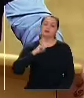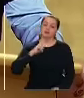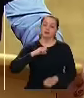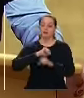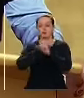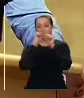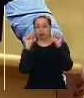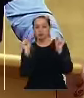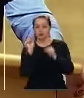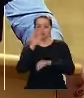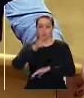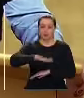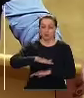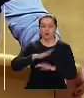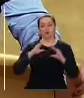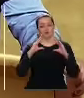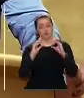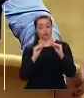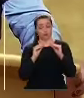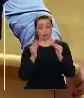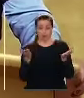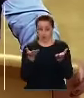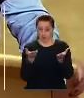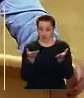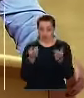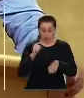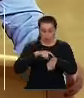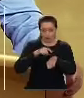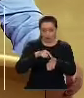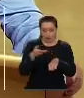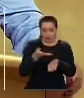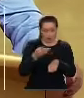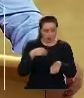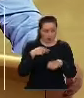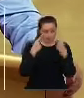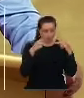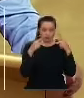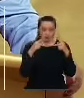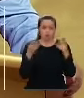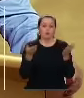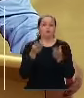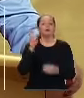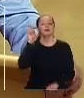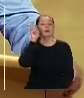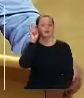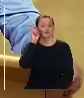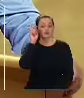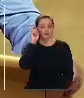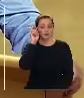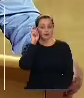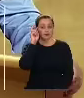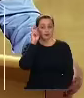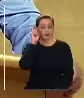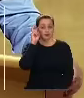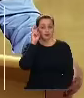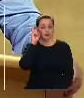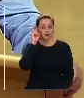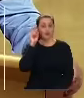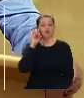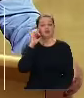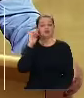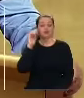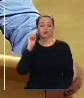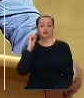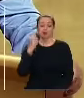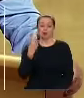de noite. Por exemplo, agora, exatamente quando eu estou falando com vocês aqui, hoje é quinta-feira, quinta-feira, dia